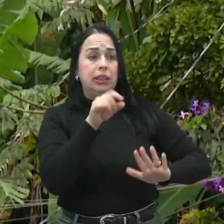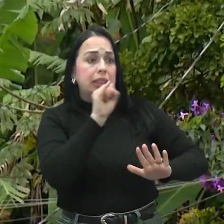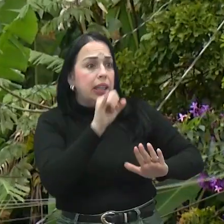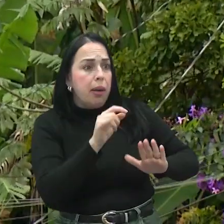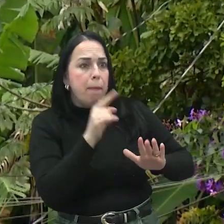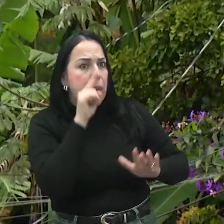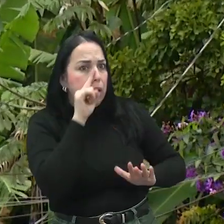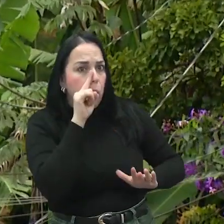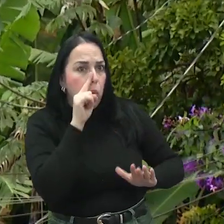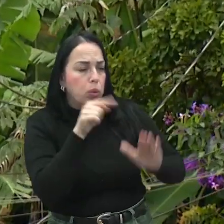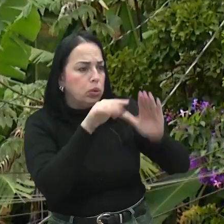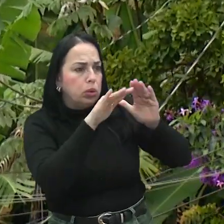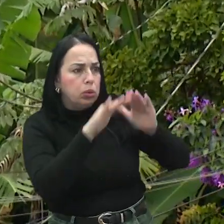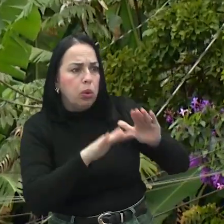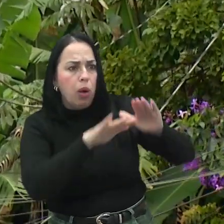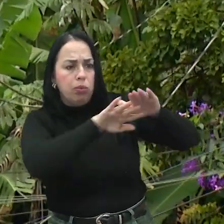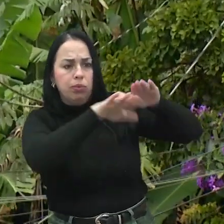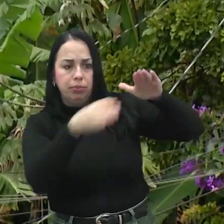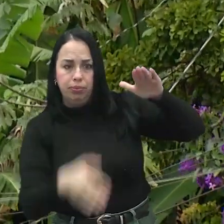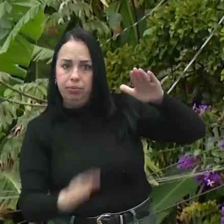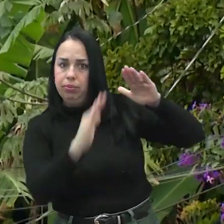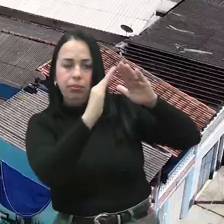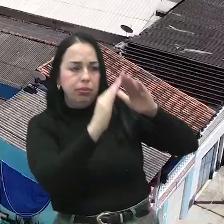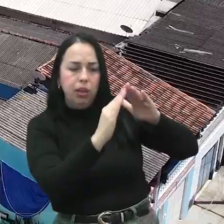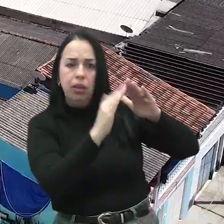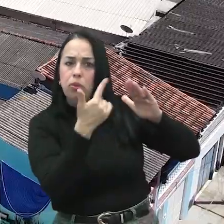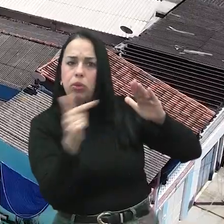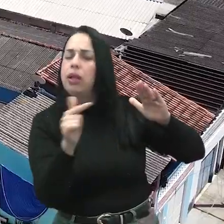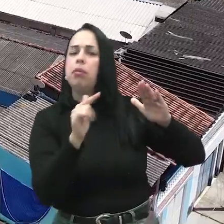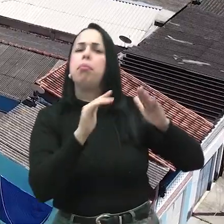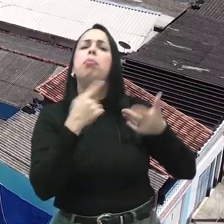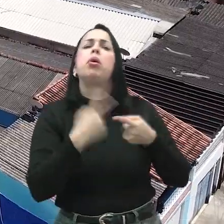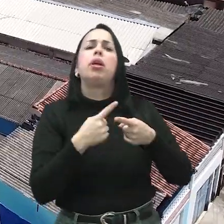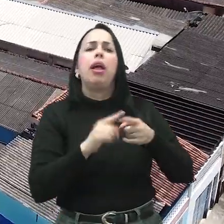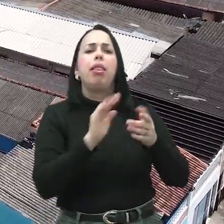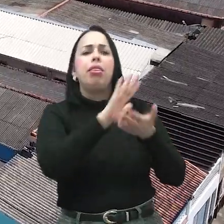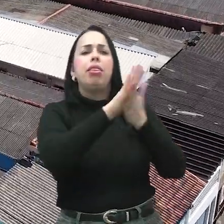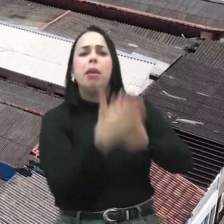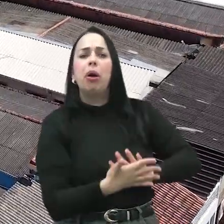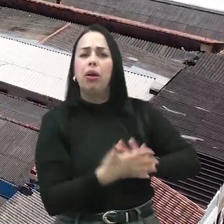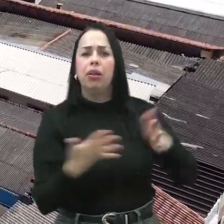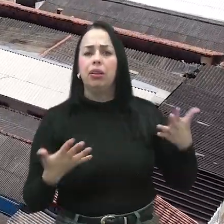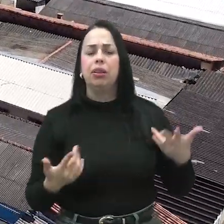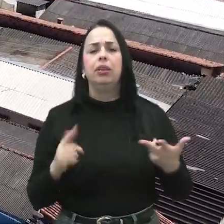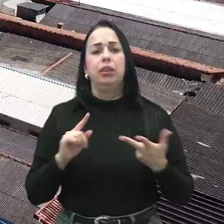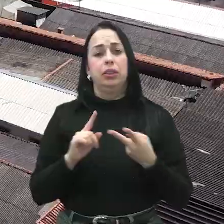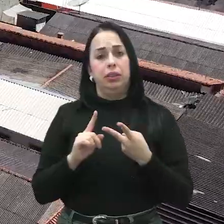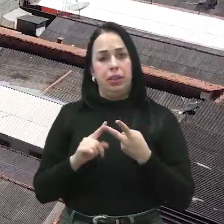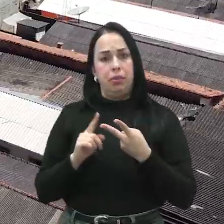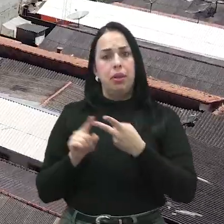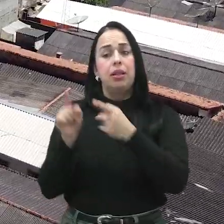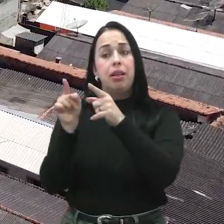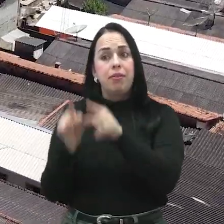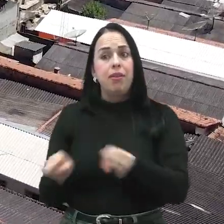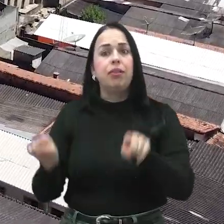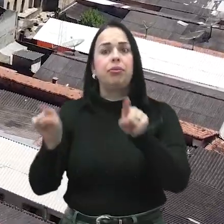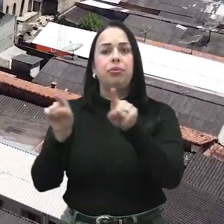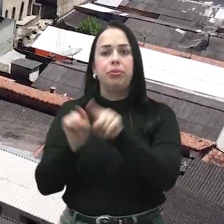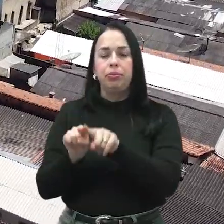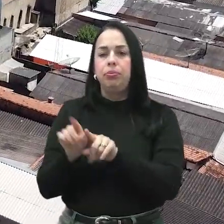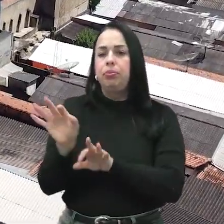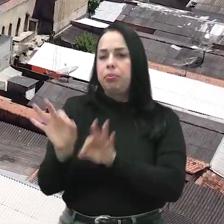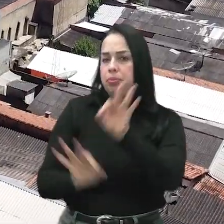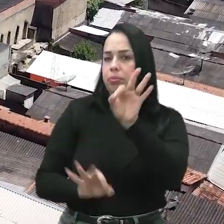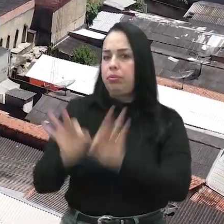risco, com base em novos laudos. A outra incentiva parcerias para acelerar